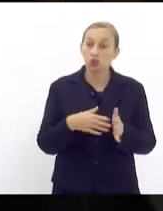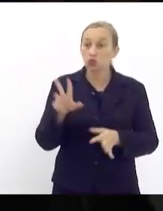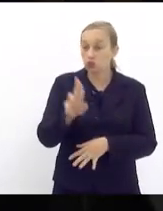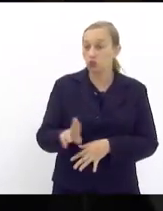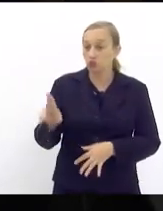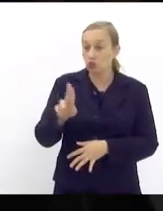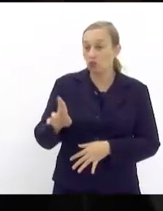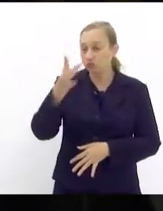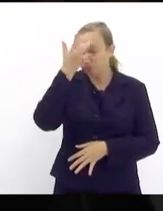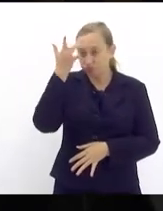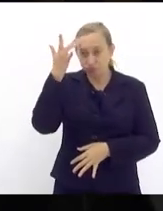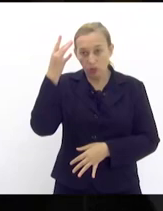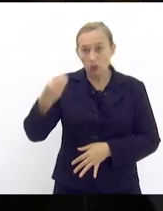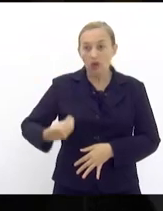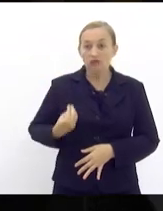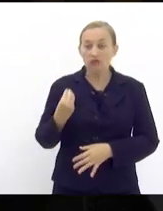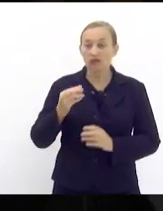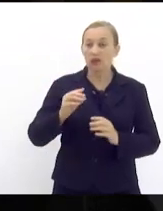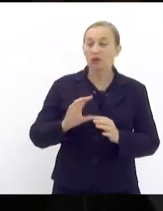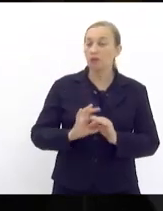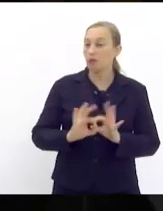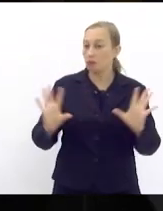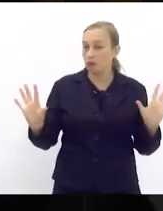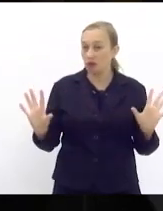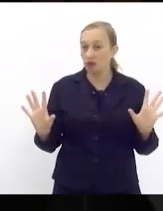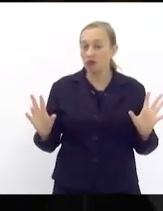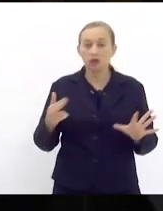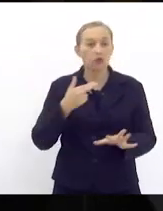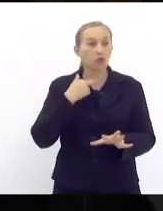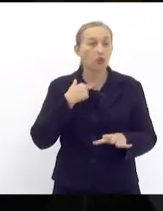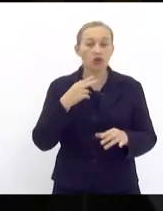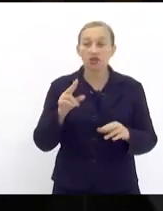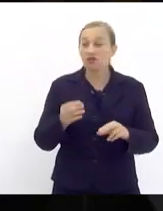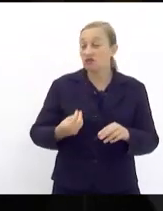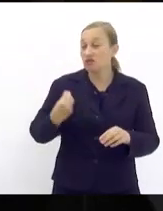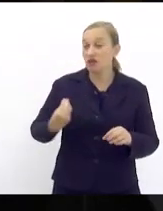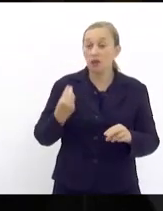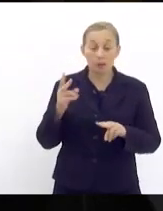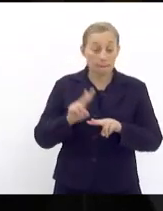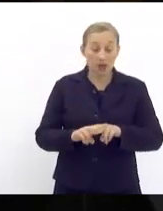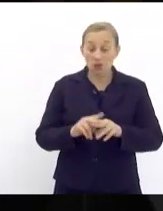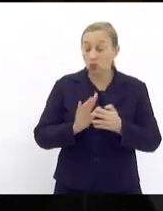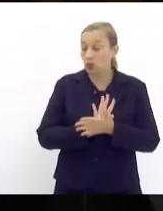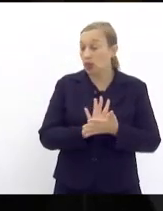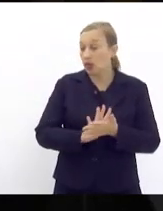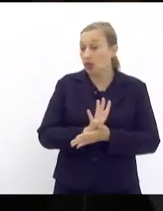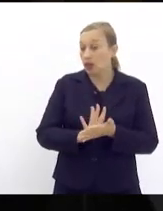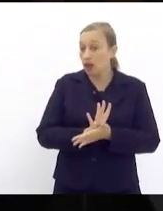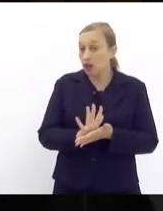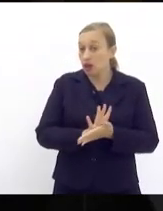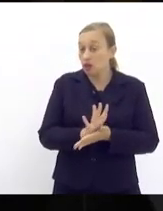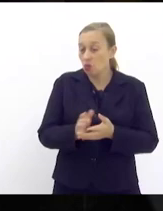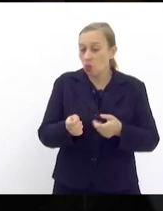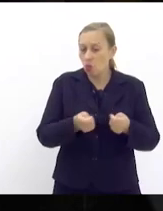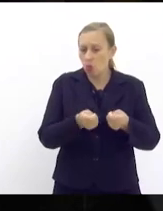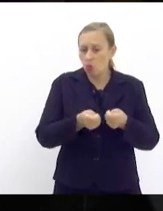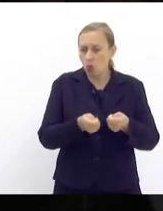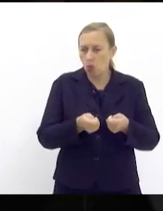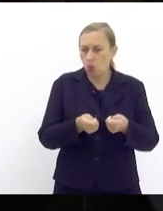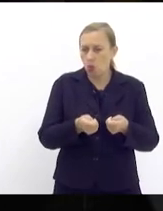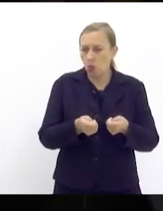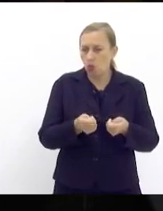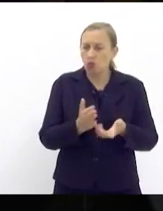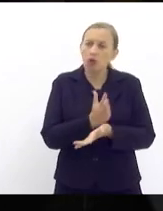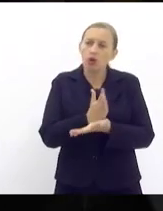usuários da Saúde Mental tem direito da vida plena não podem viver cerceados não podem viver cercados não podem poder controlados como